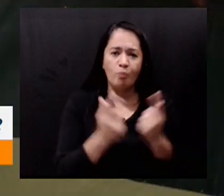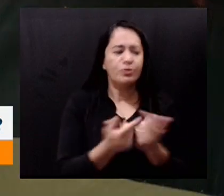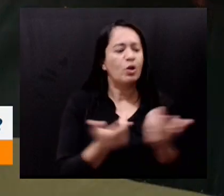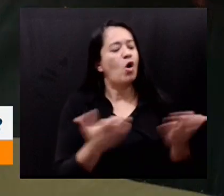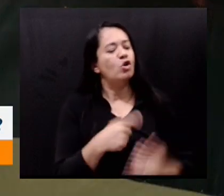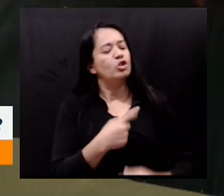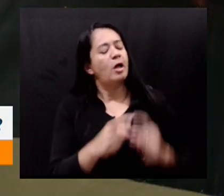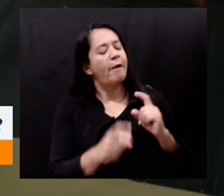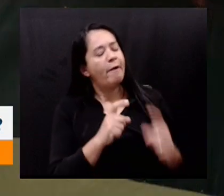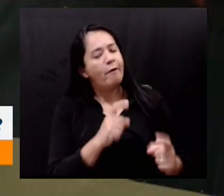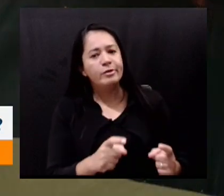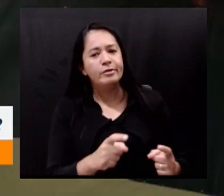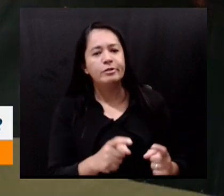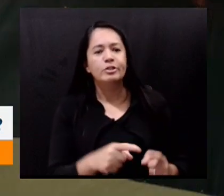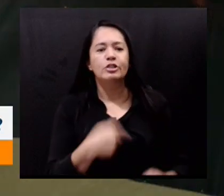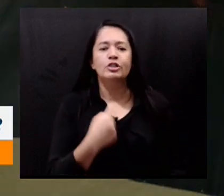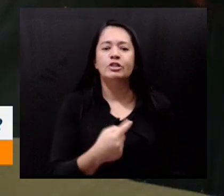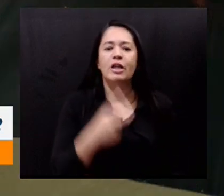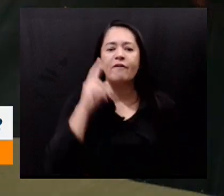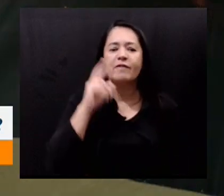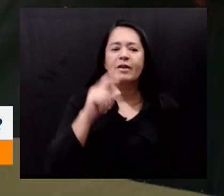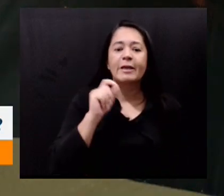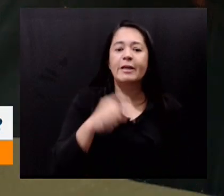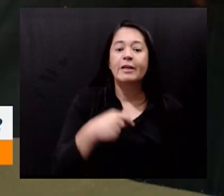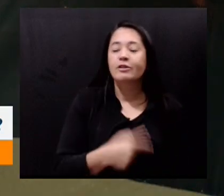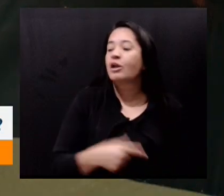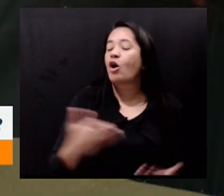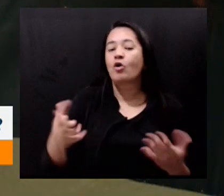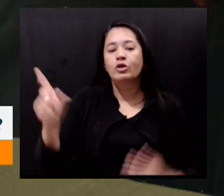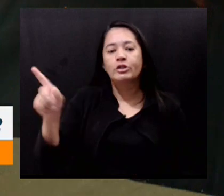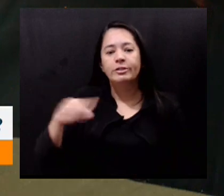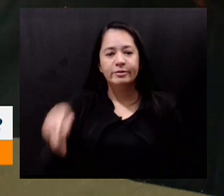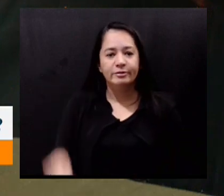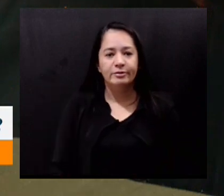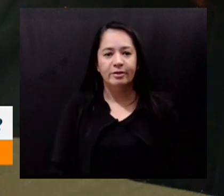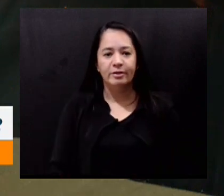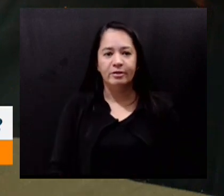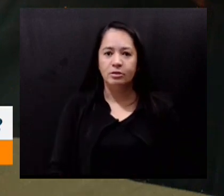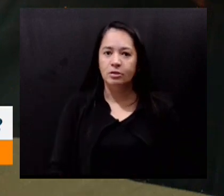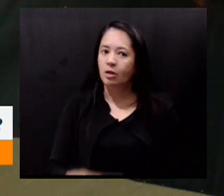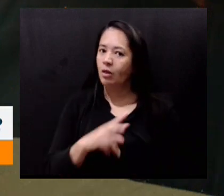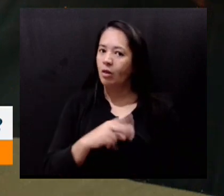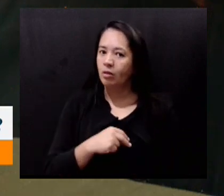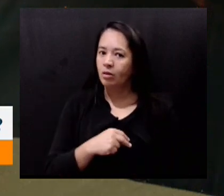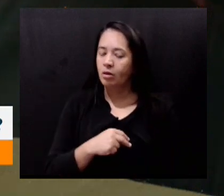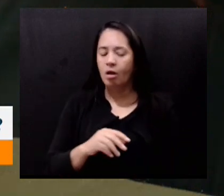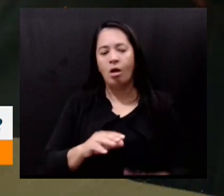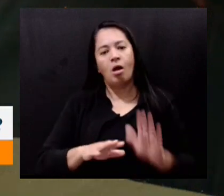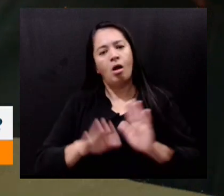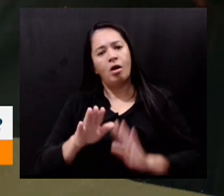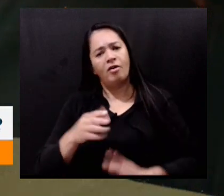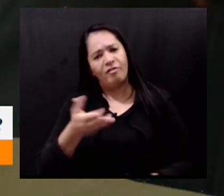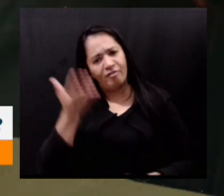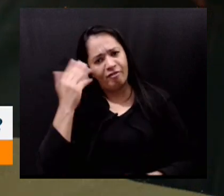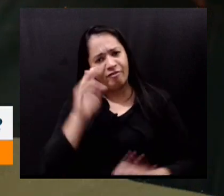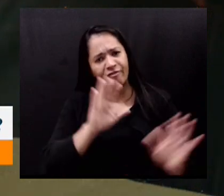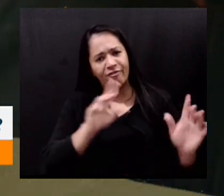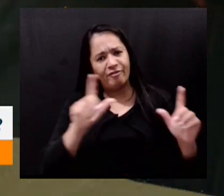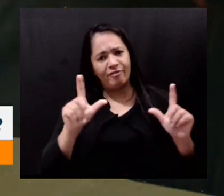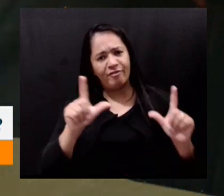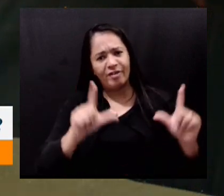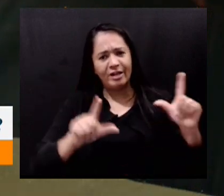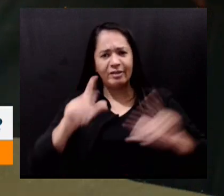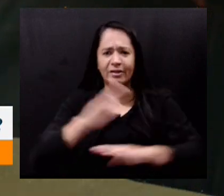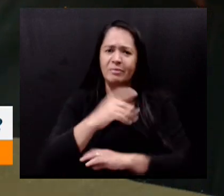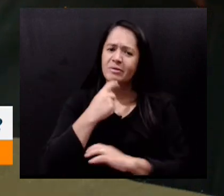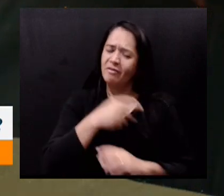a gente ver quem é que nós vamos cancelar. Gente, espera aí, vai assistir a programação da TV Câmara Campinas, né, vai